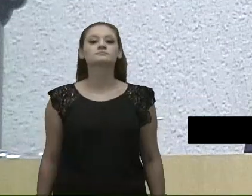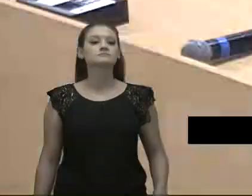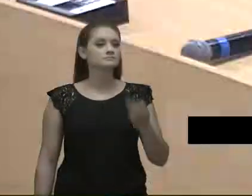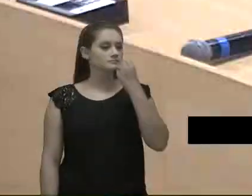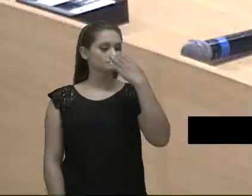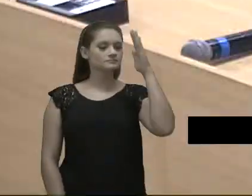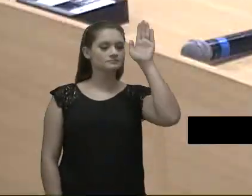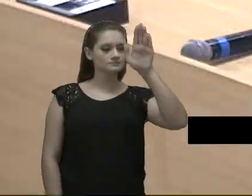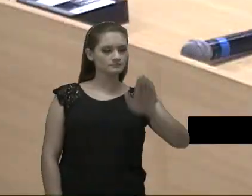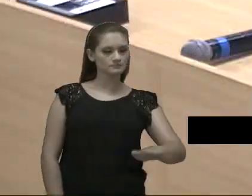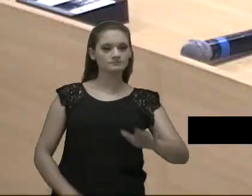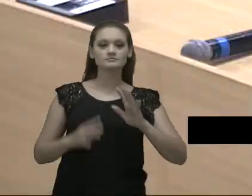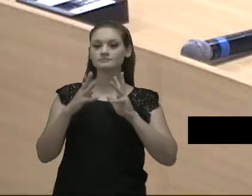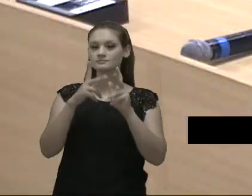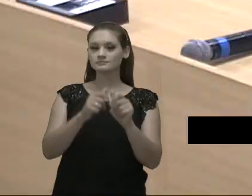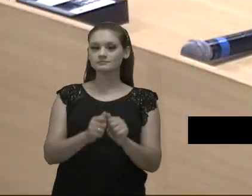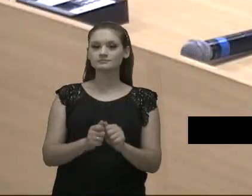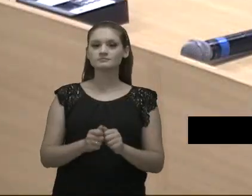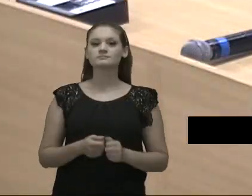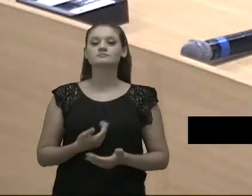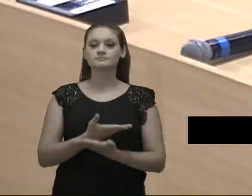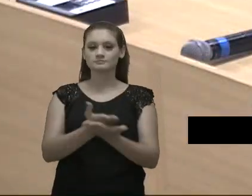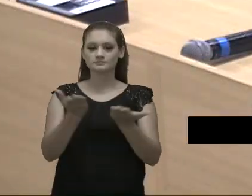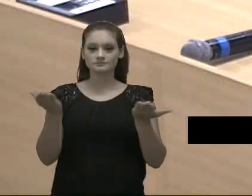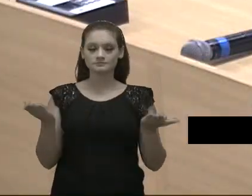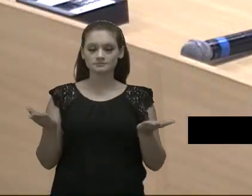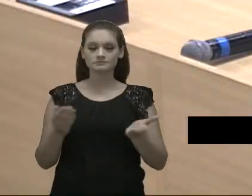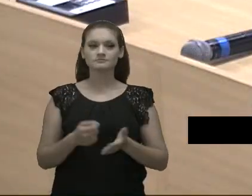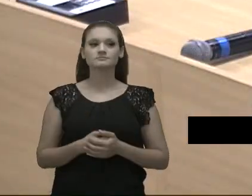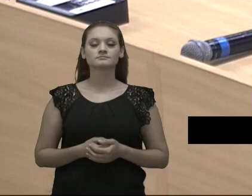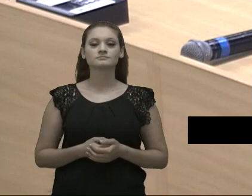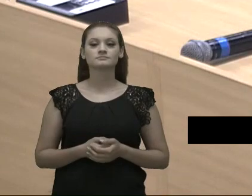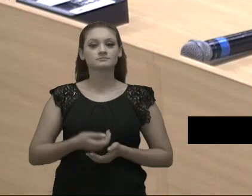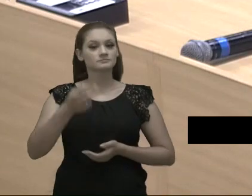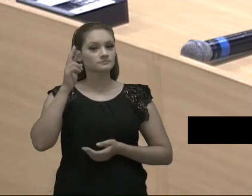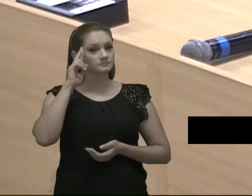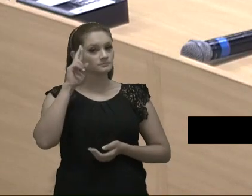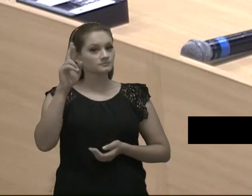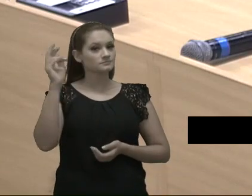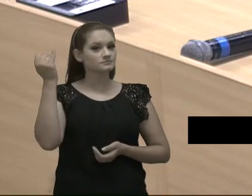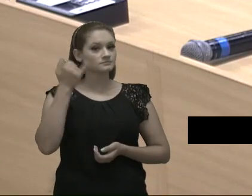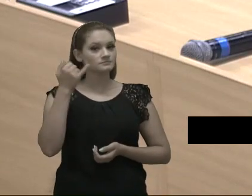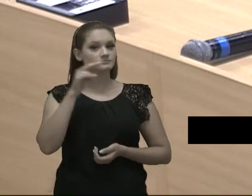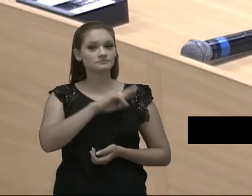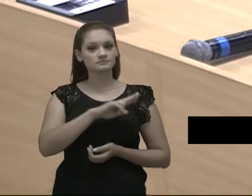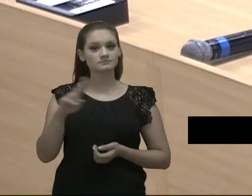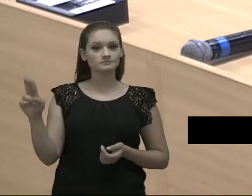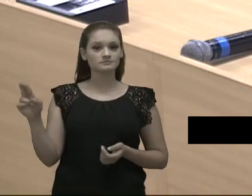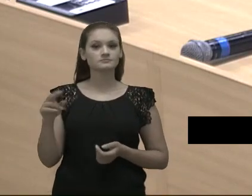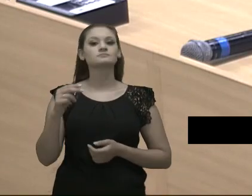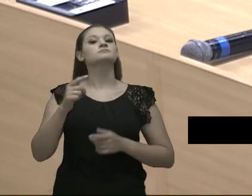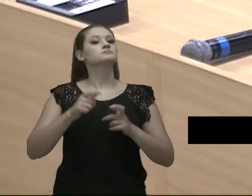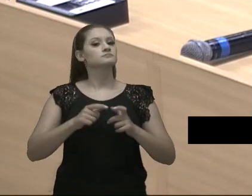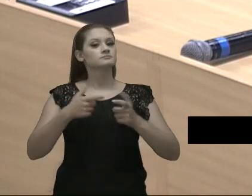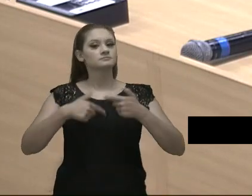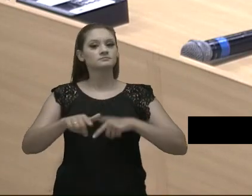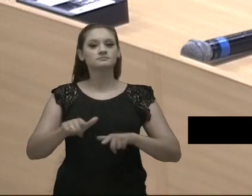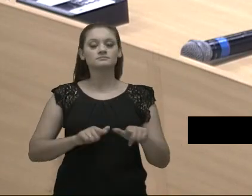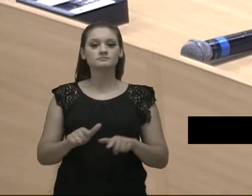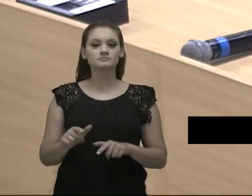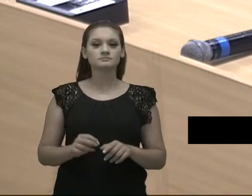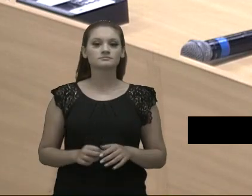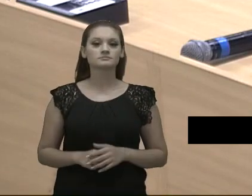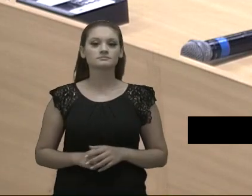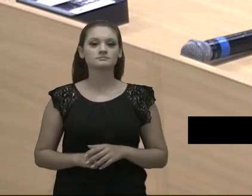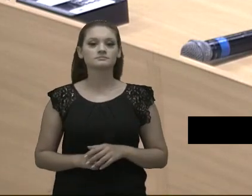Boa tarde a todos presentes aqui no plenário. O senhor pode informar, por favor, o nome do senhor completo e local de trabalho?